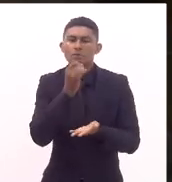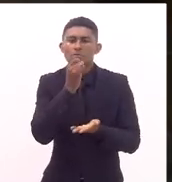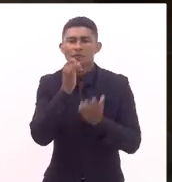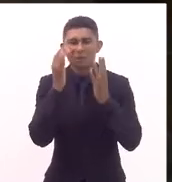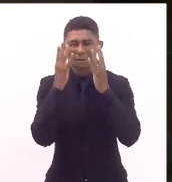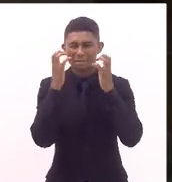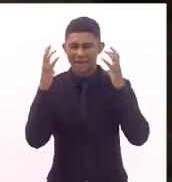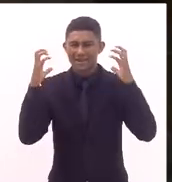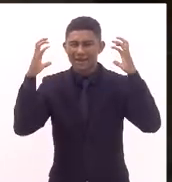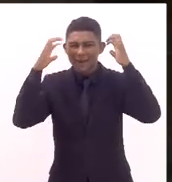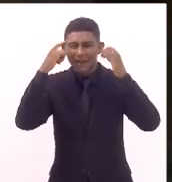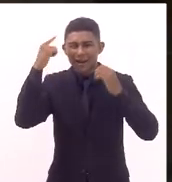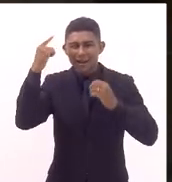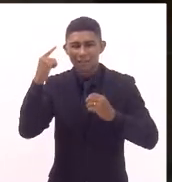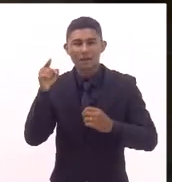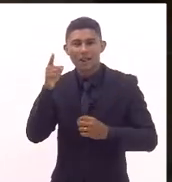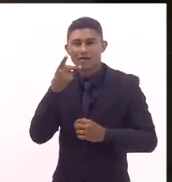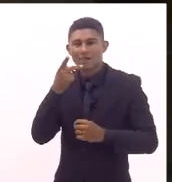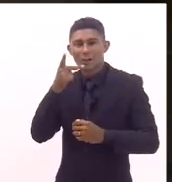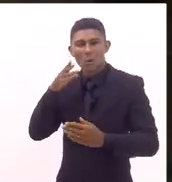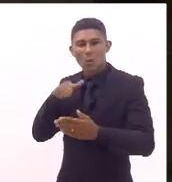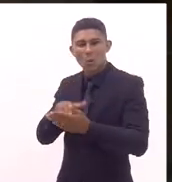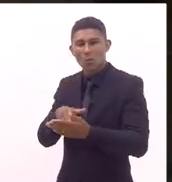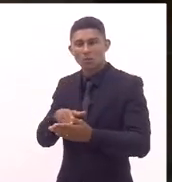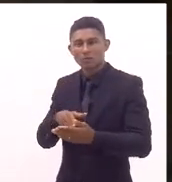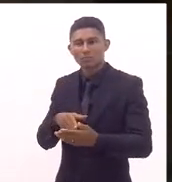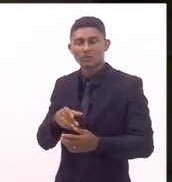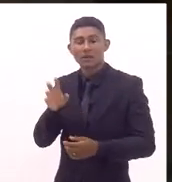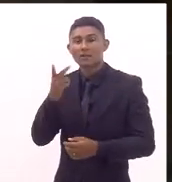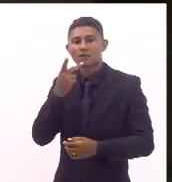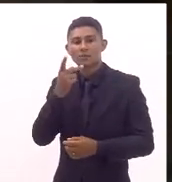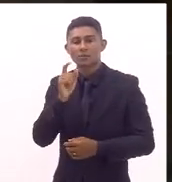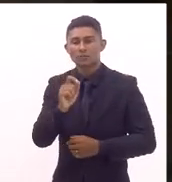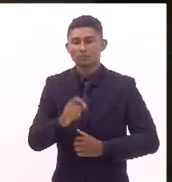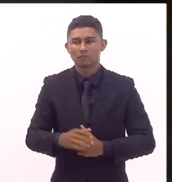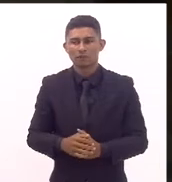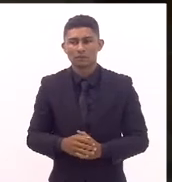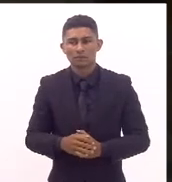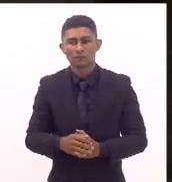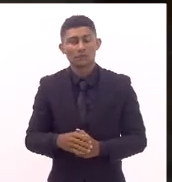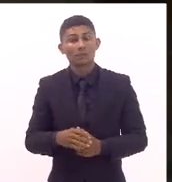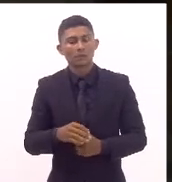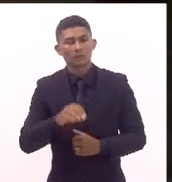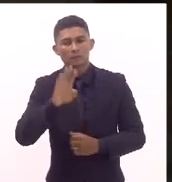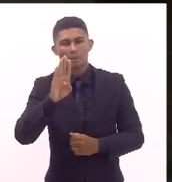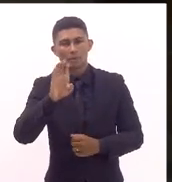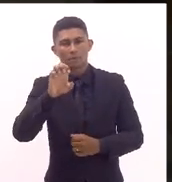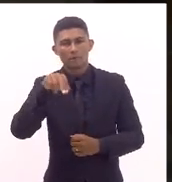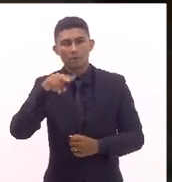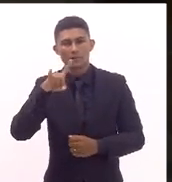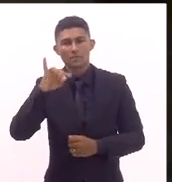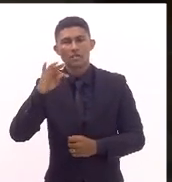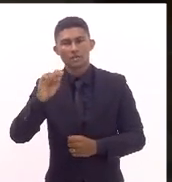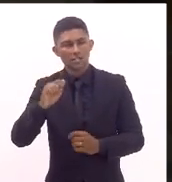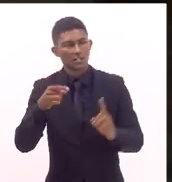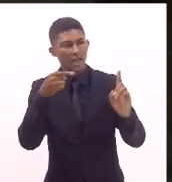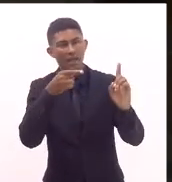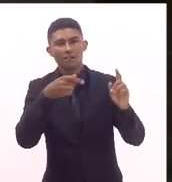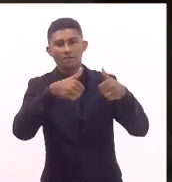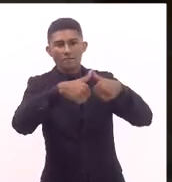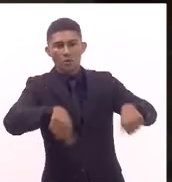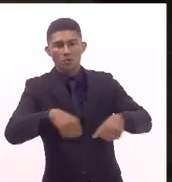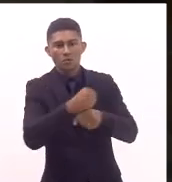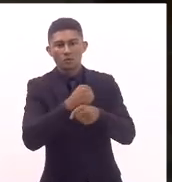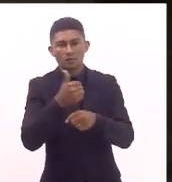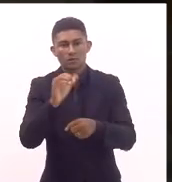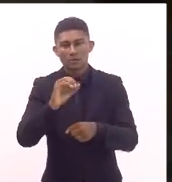no última fala da Mariele Mariele falou isso na casa das pretas na barriga ele falou né Benedita ficou aqui dez anos